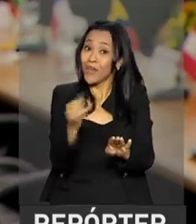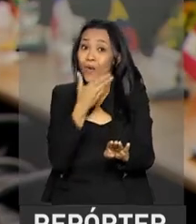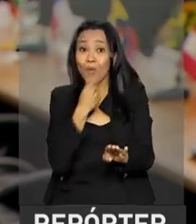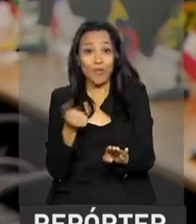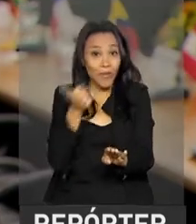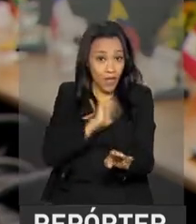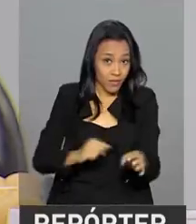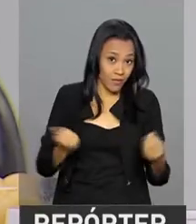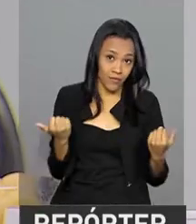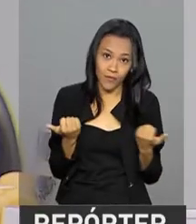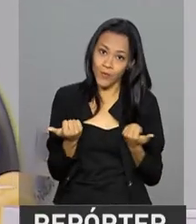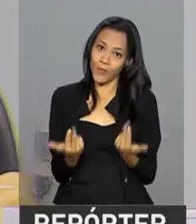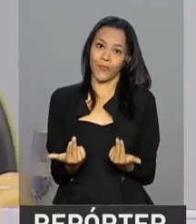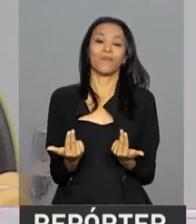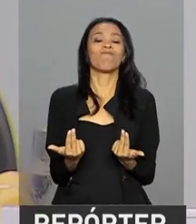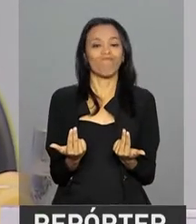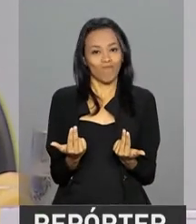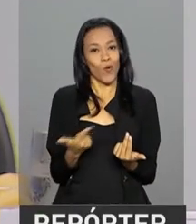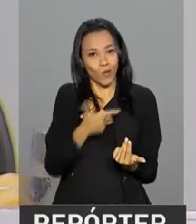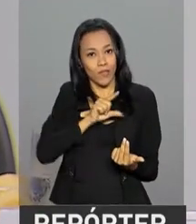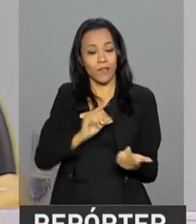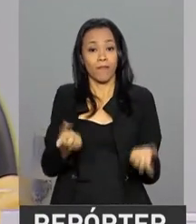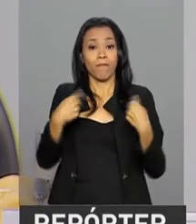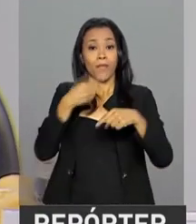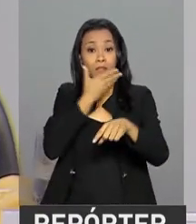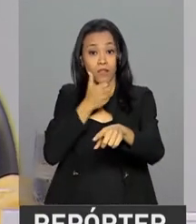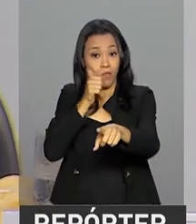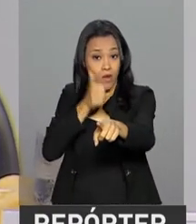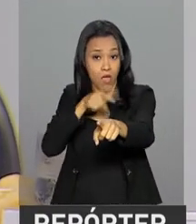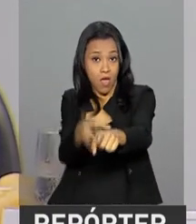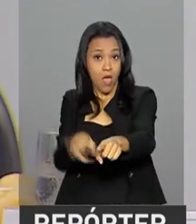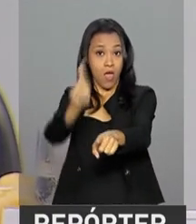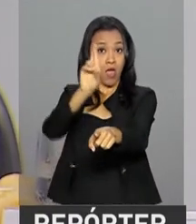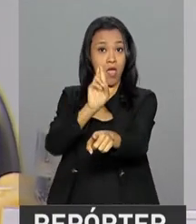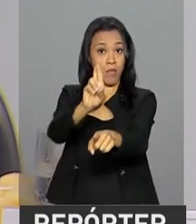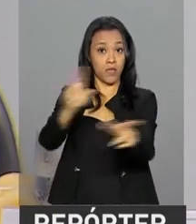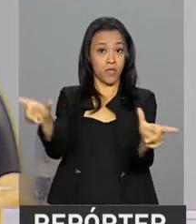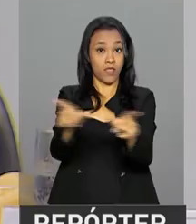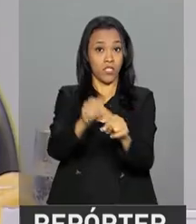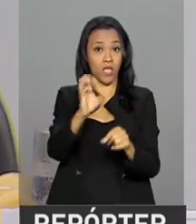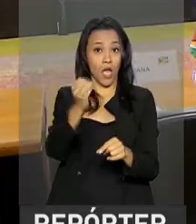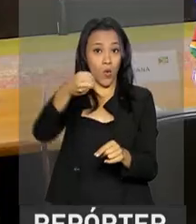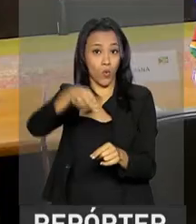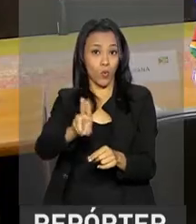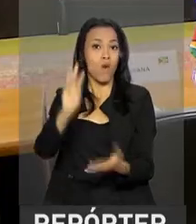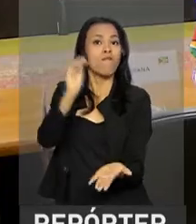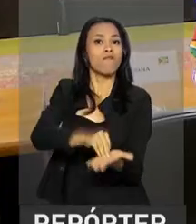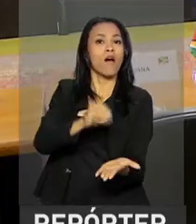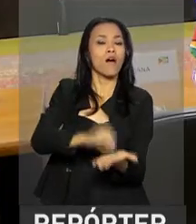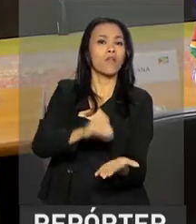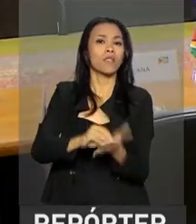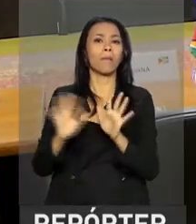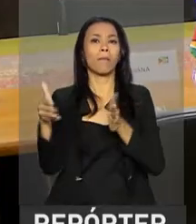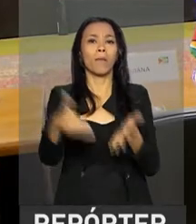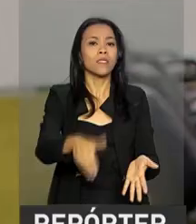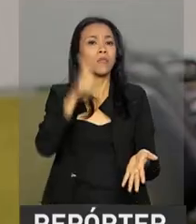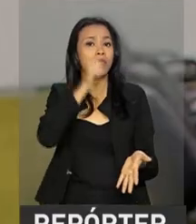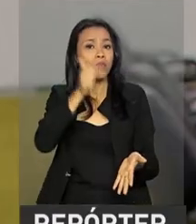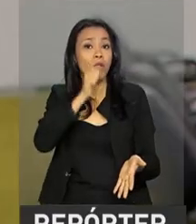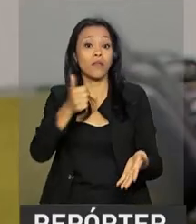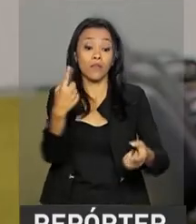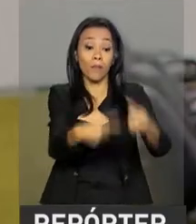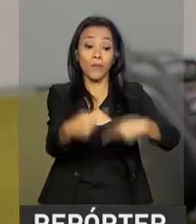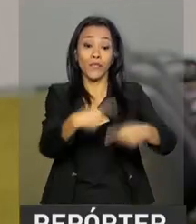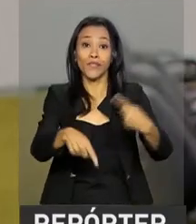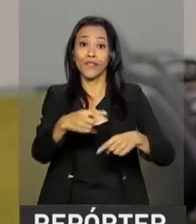nas mesmas condições para a representante da onu mulheres no brasil falta uma participação feminina maior na política é